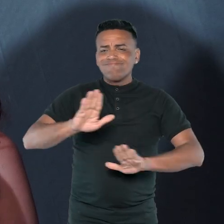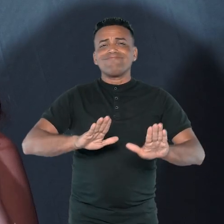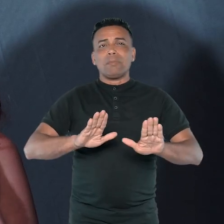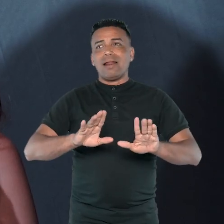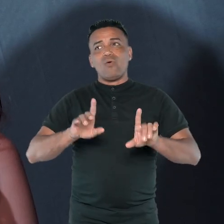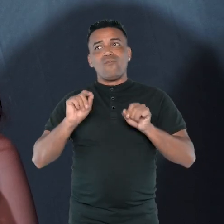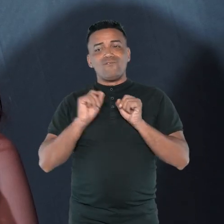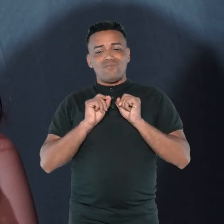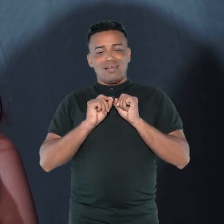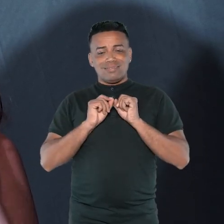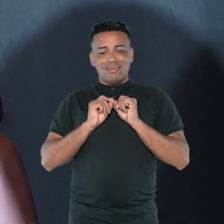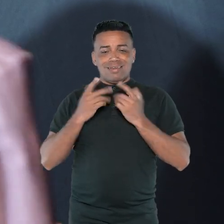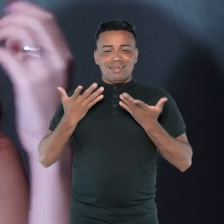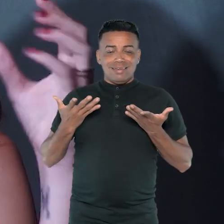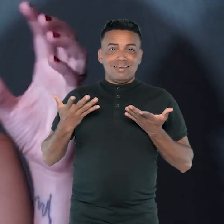gente não fazer